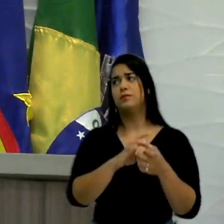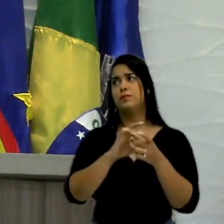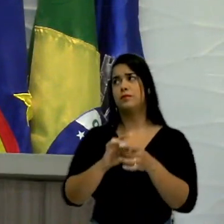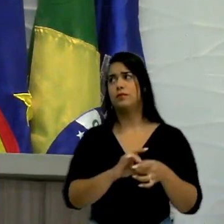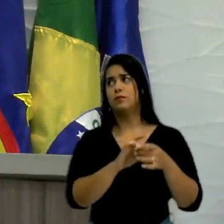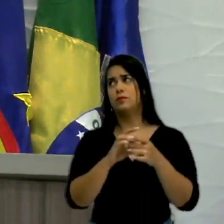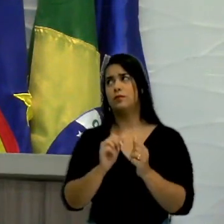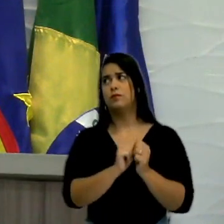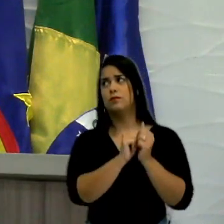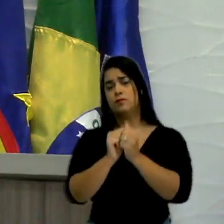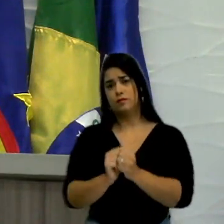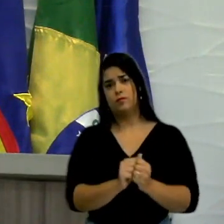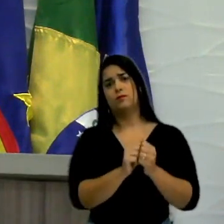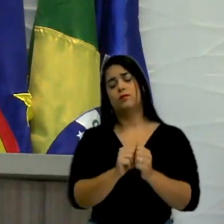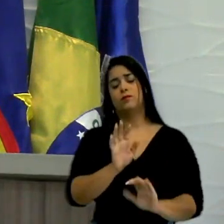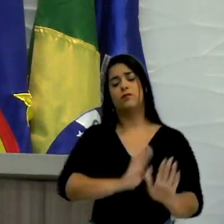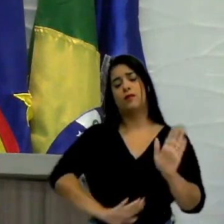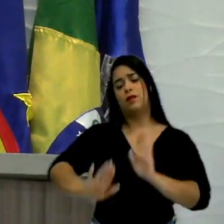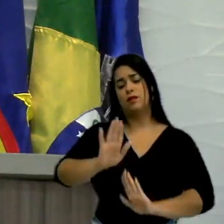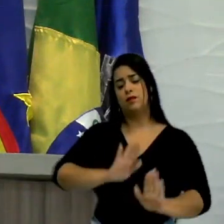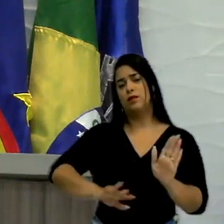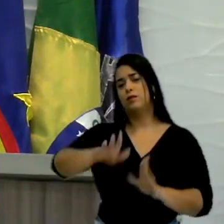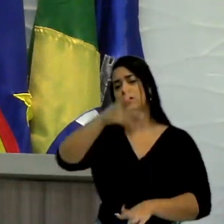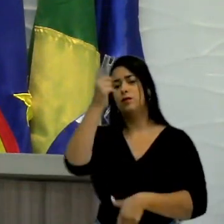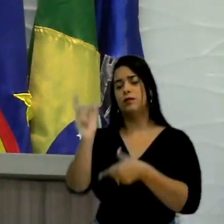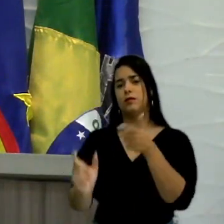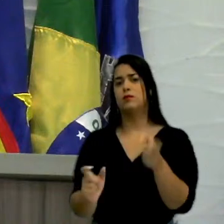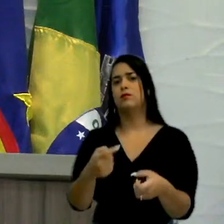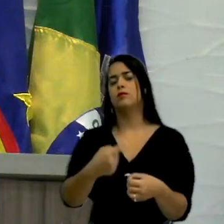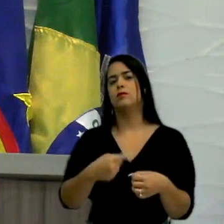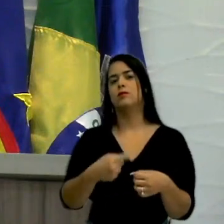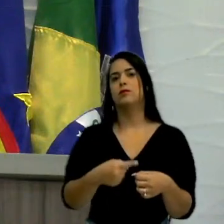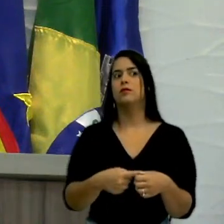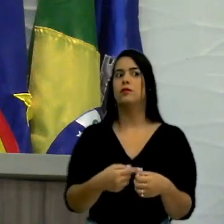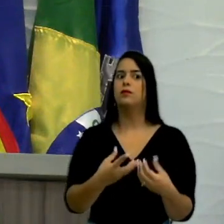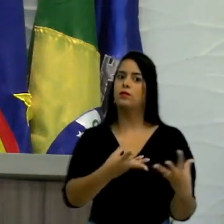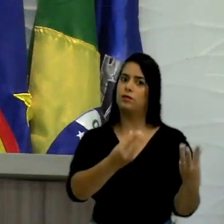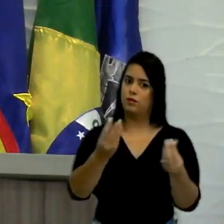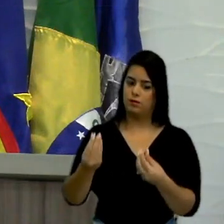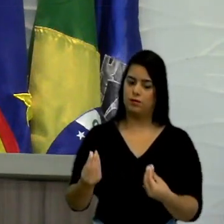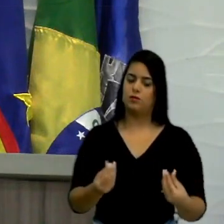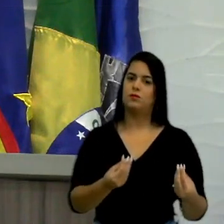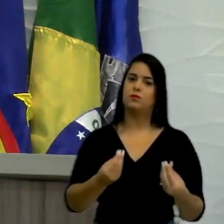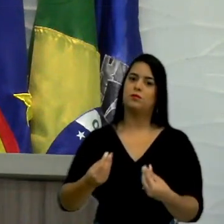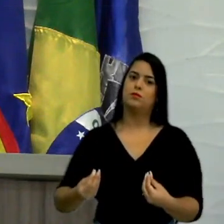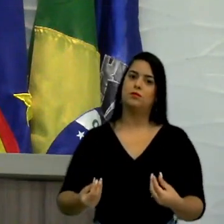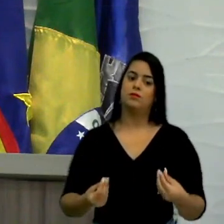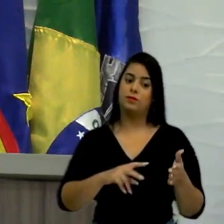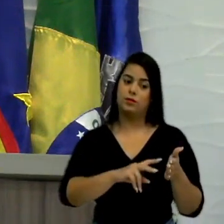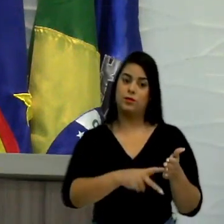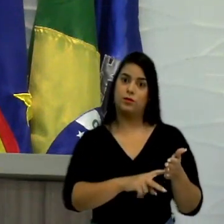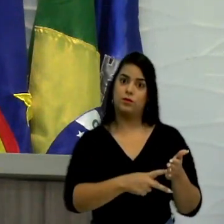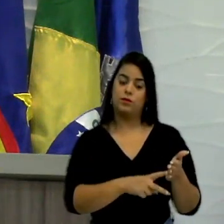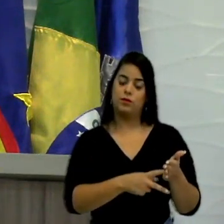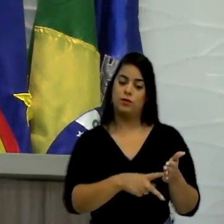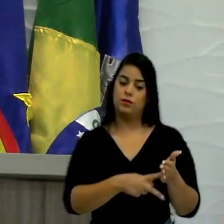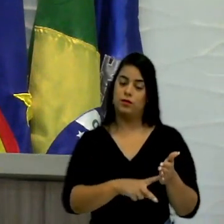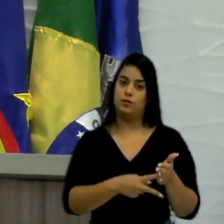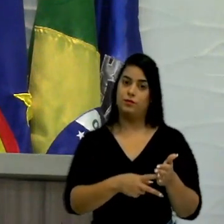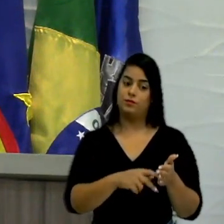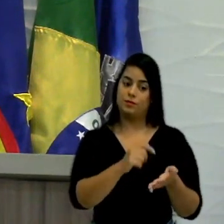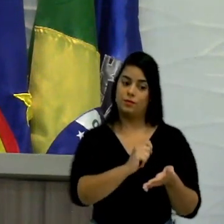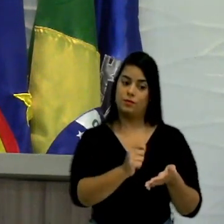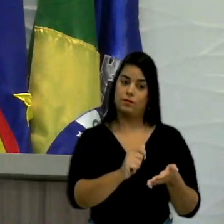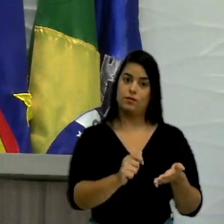possa atender essas pessoas aqui do município, que é uma quantidade grande. Só no sindicato, dessa vez que foi feita as inscrições,